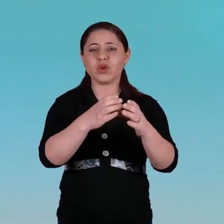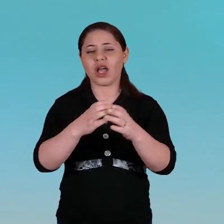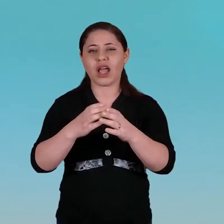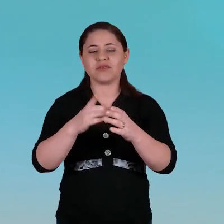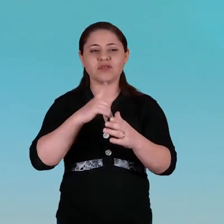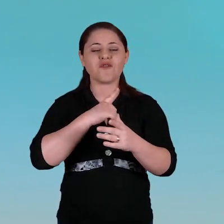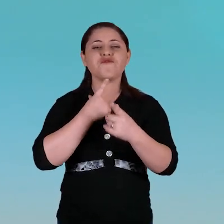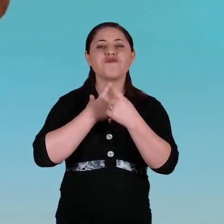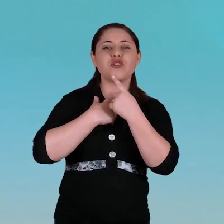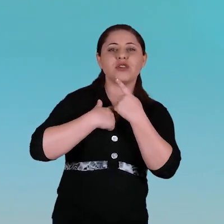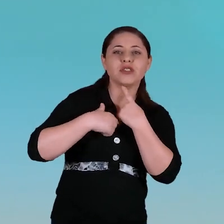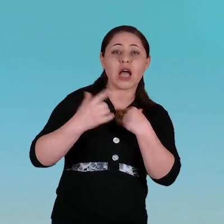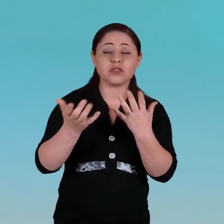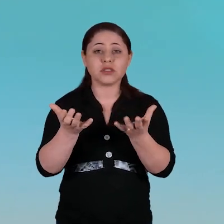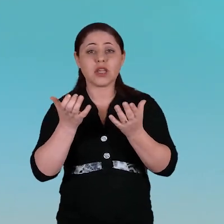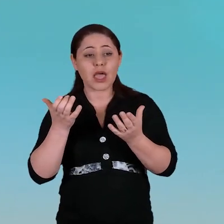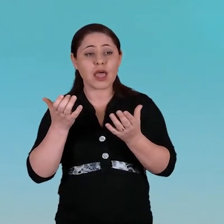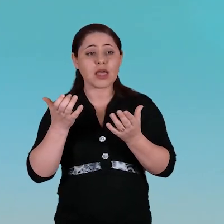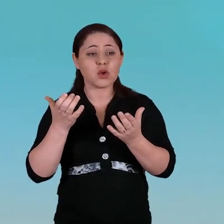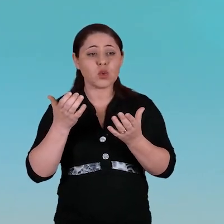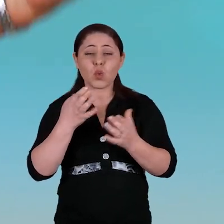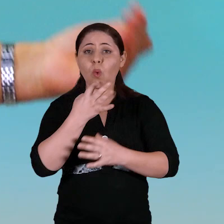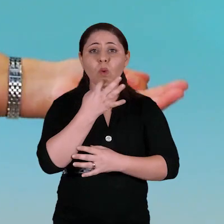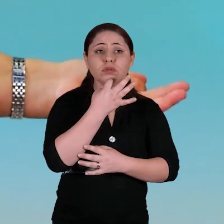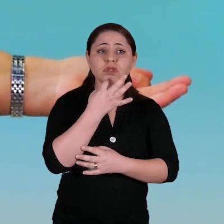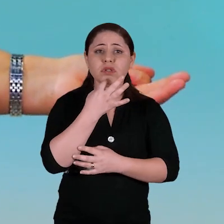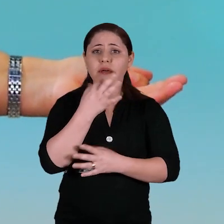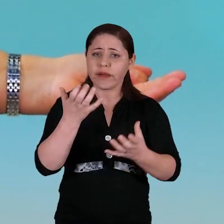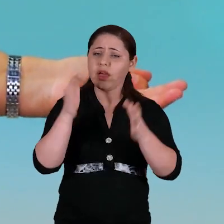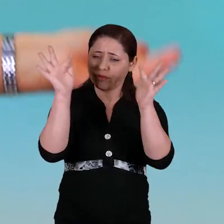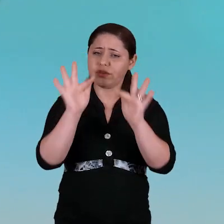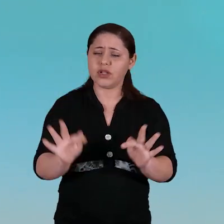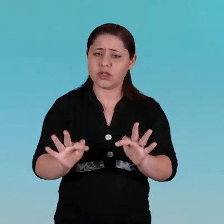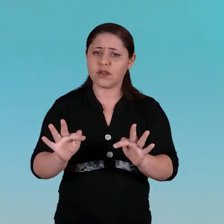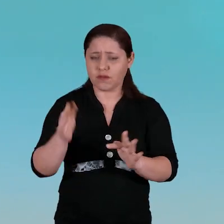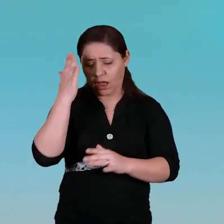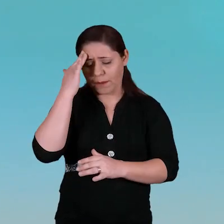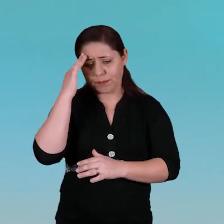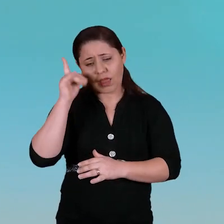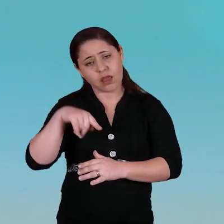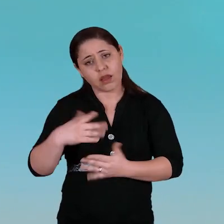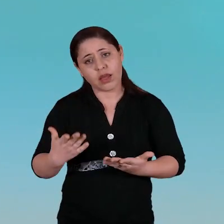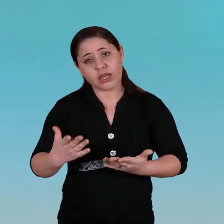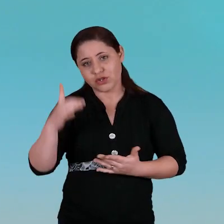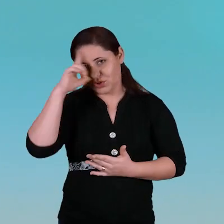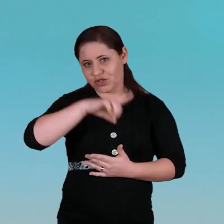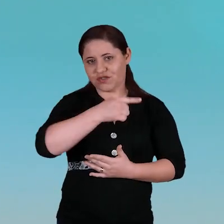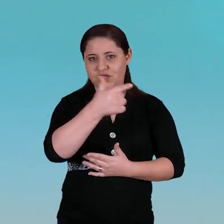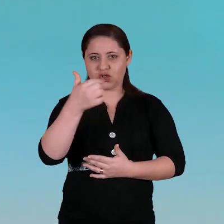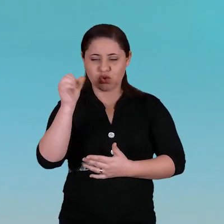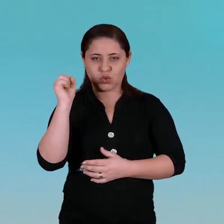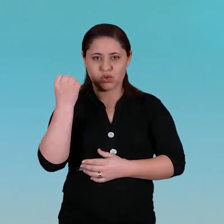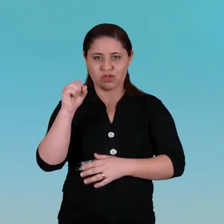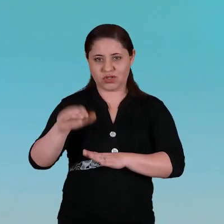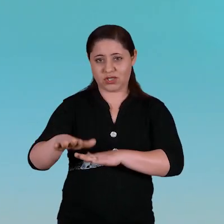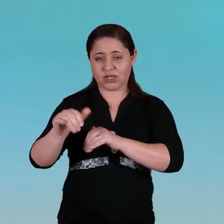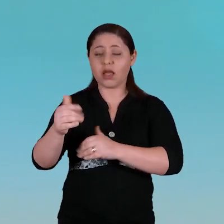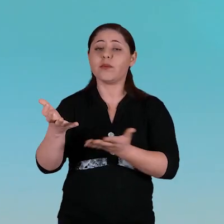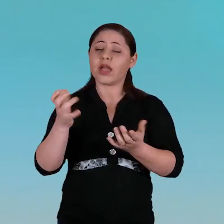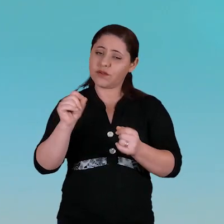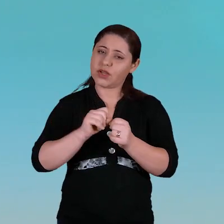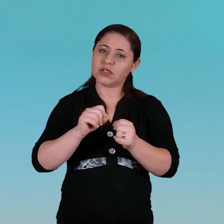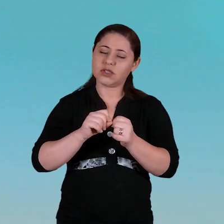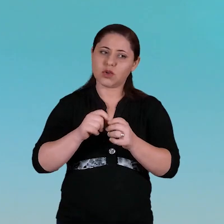tem vontade, onde ela quer, ela quer ser feliz, sabe? Então, dia 28 de setembro, a gente quer fazer isso,